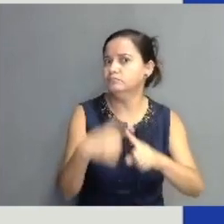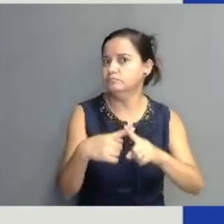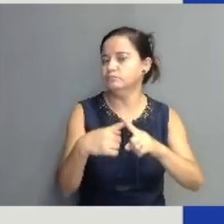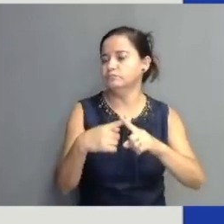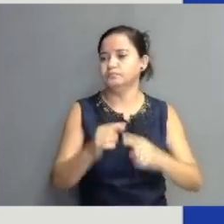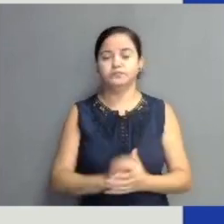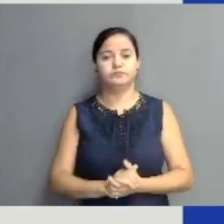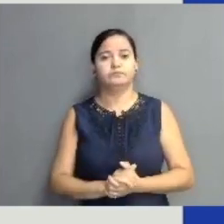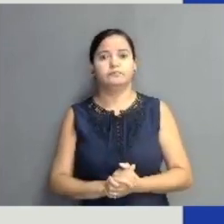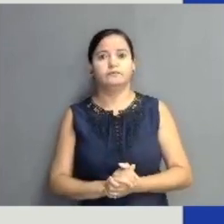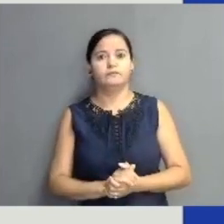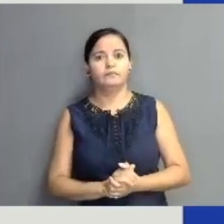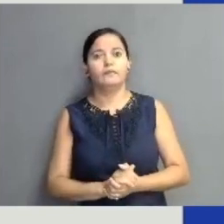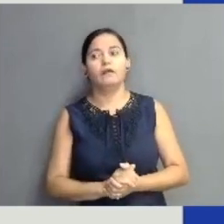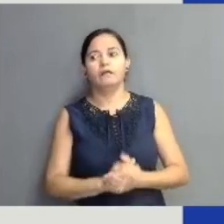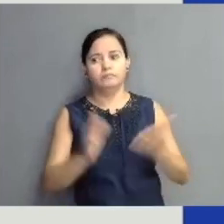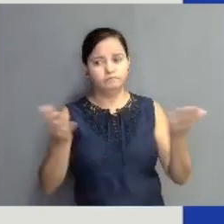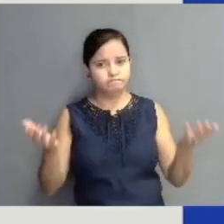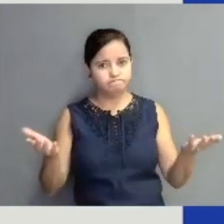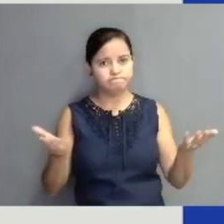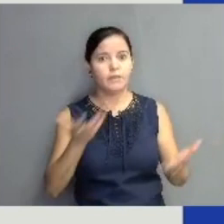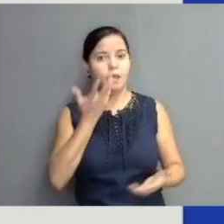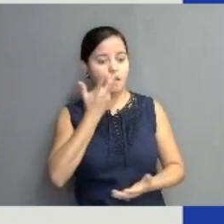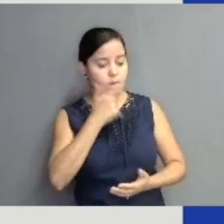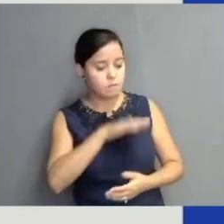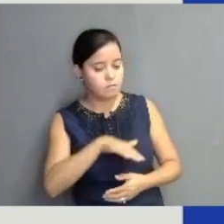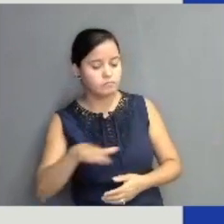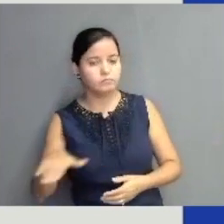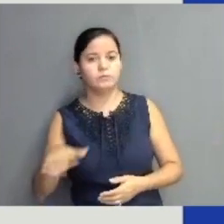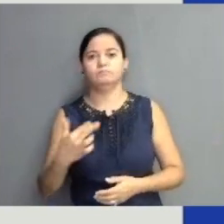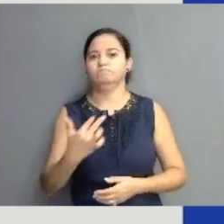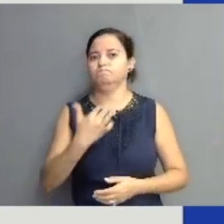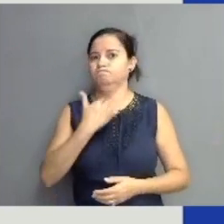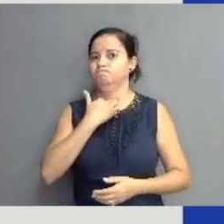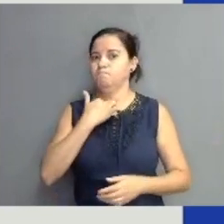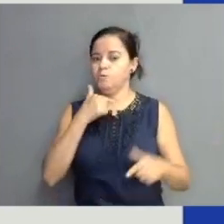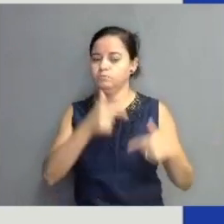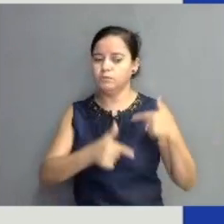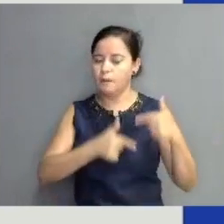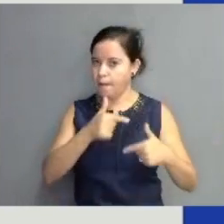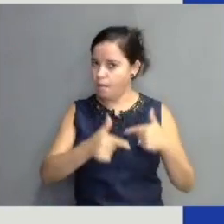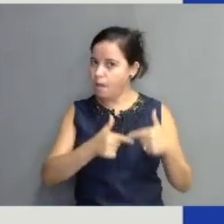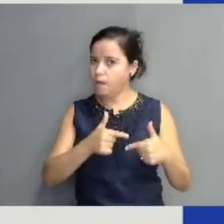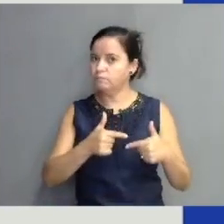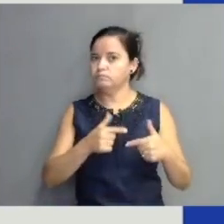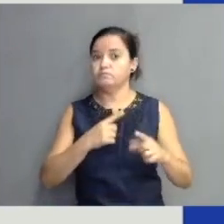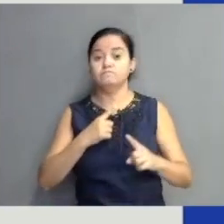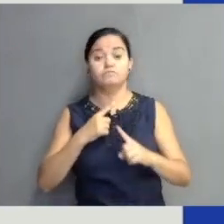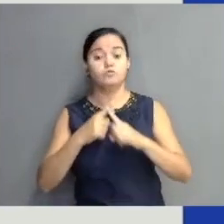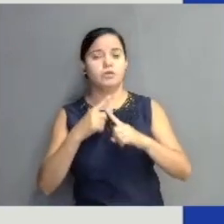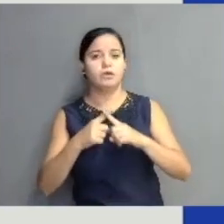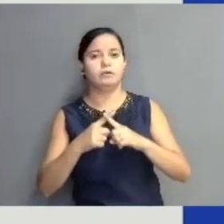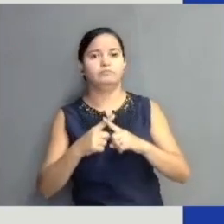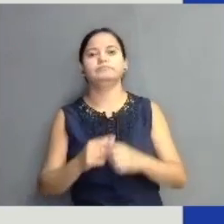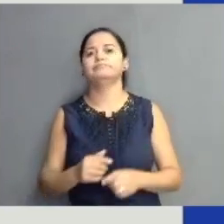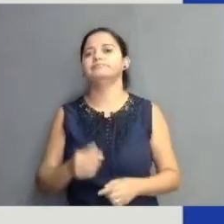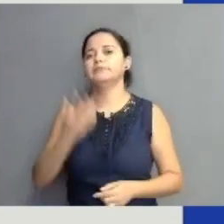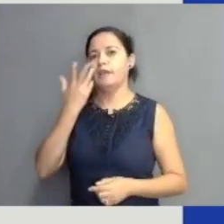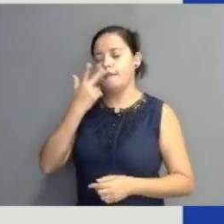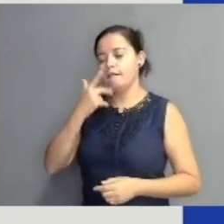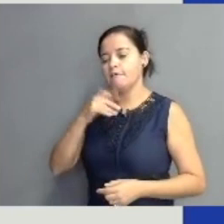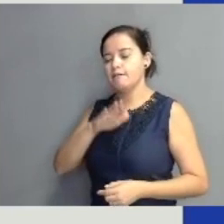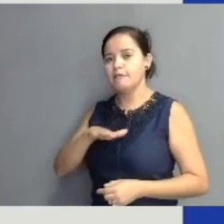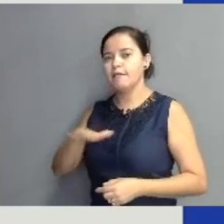texto. Criança não pode trabalhar por um motivo simples, porque ela está muito ocupada